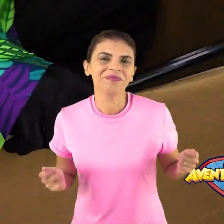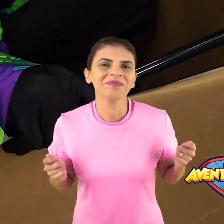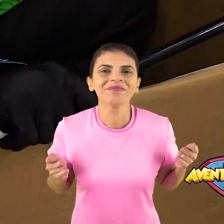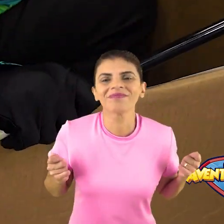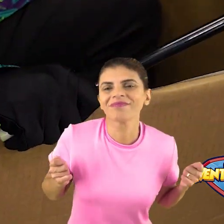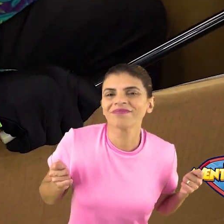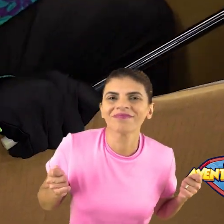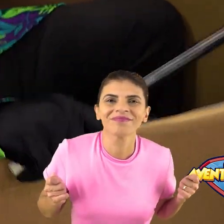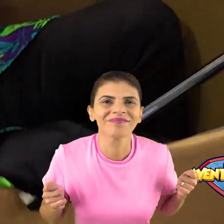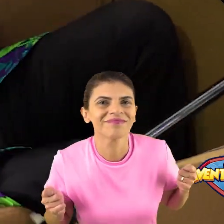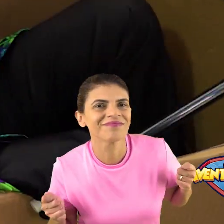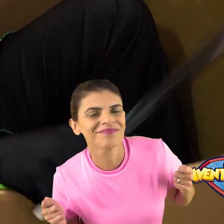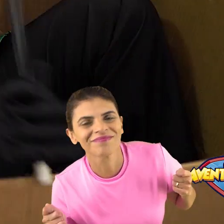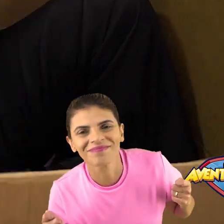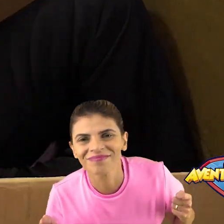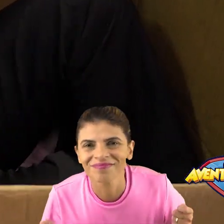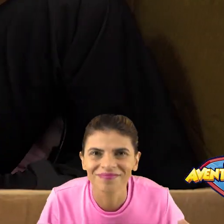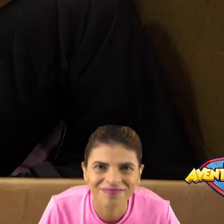Estou indo!